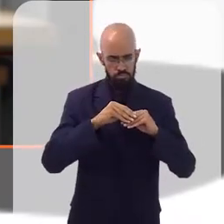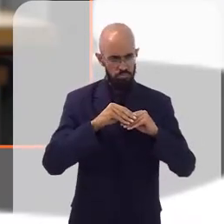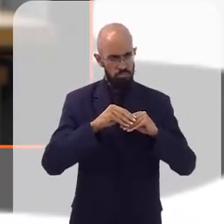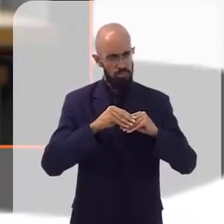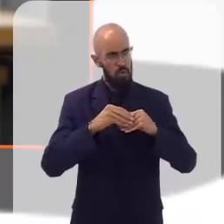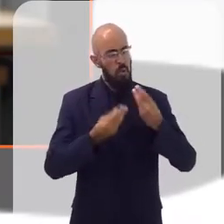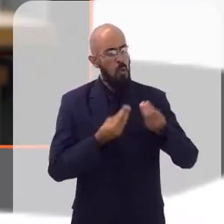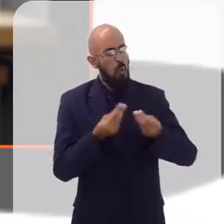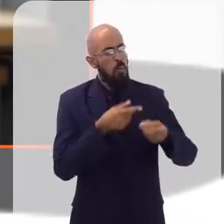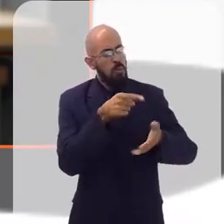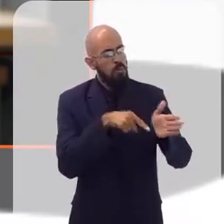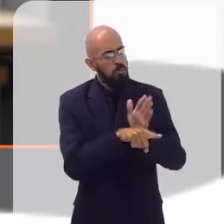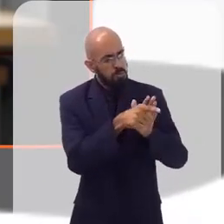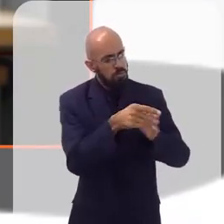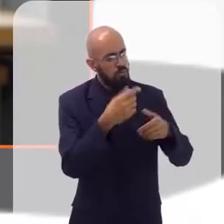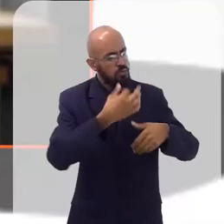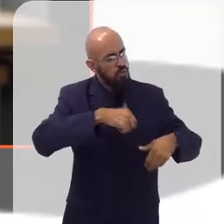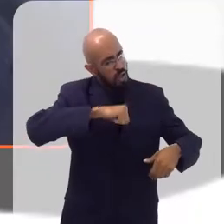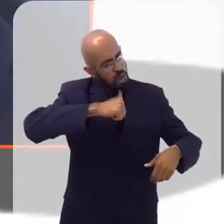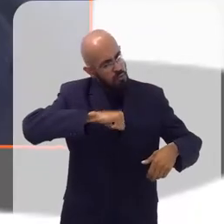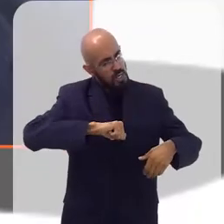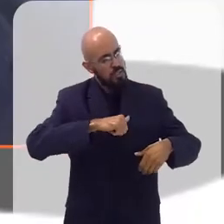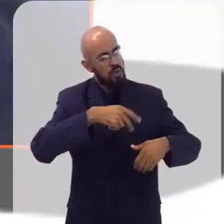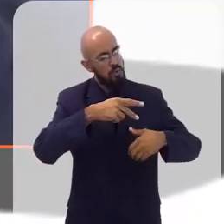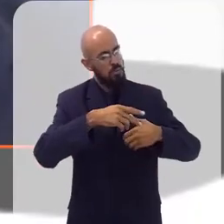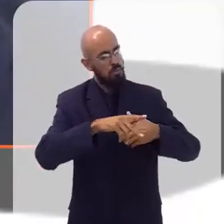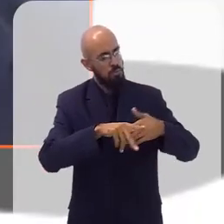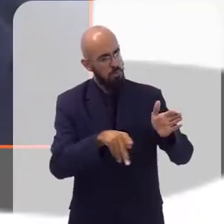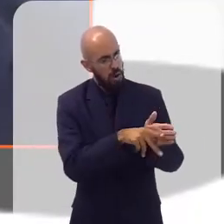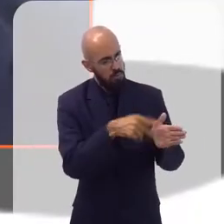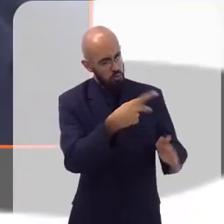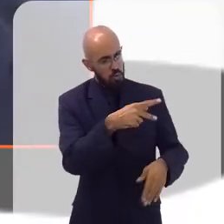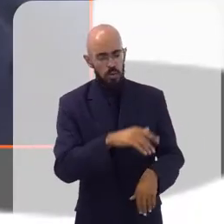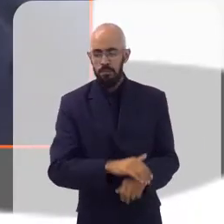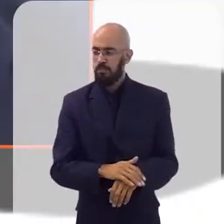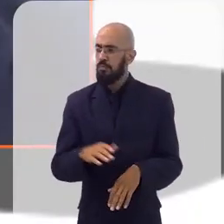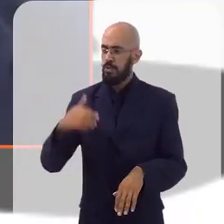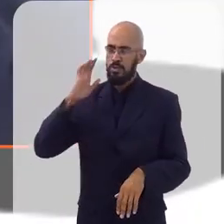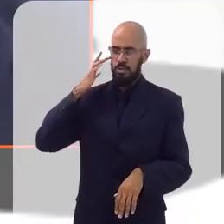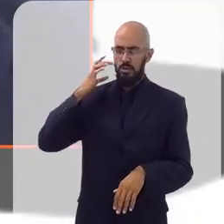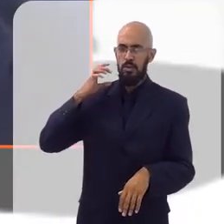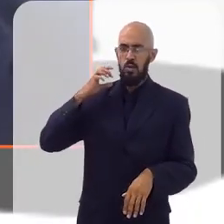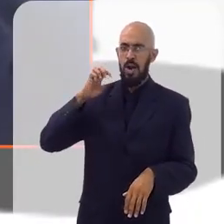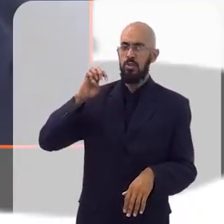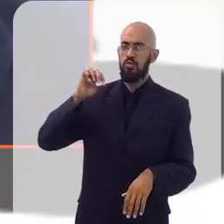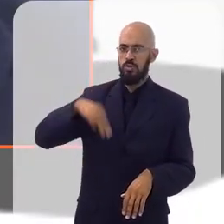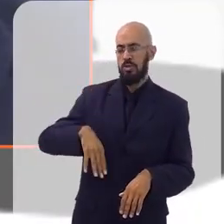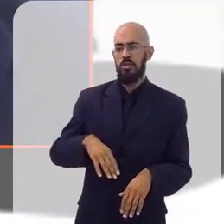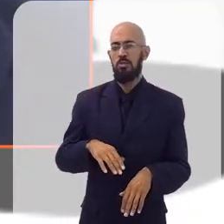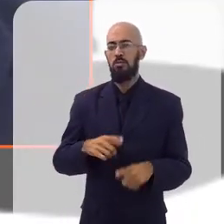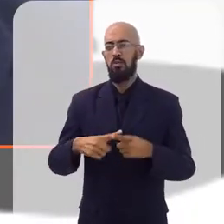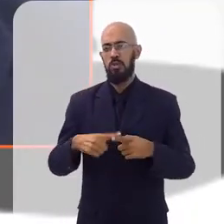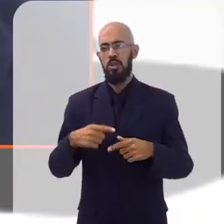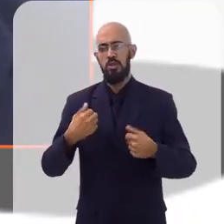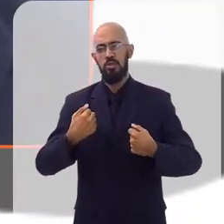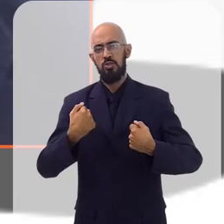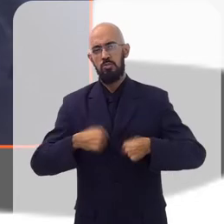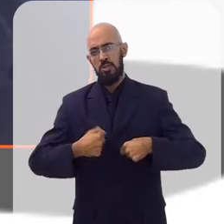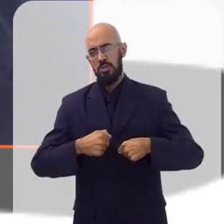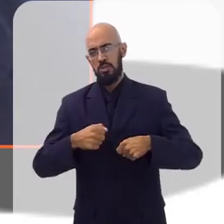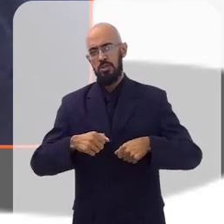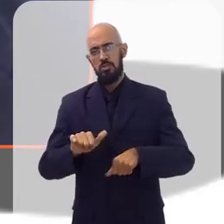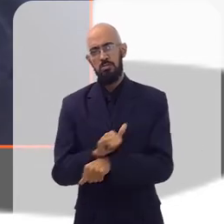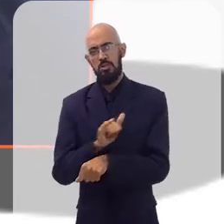não é o seu não se auto julgar ia dessa maneira em ótica por aí Acho que cada um tem que fazer sua parte da melhor